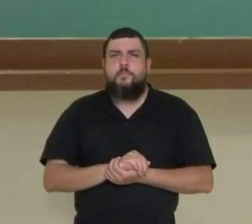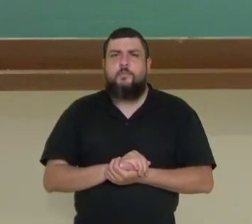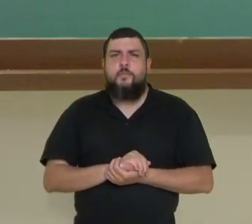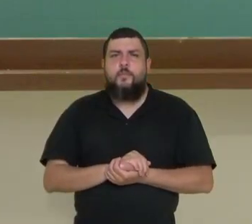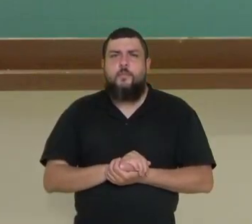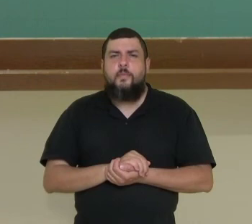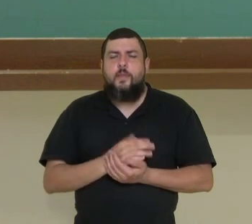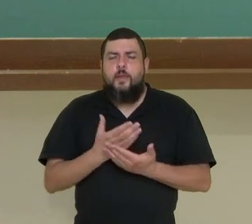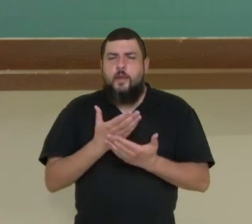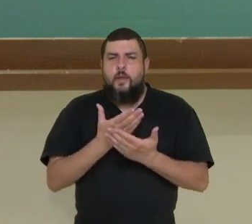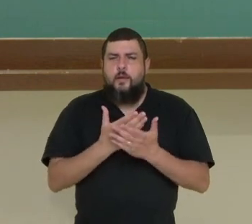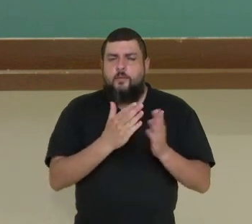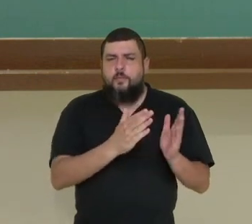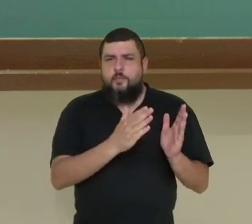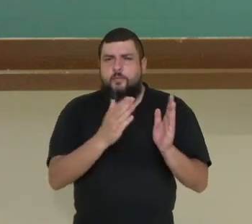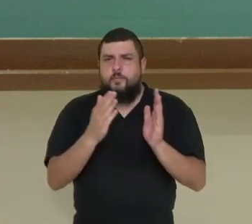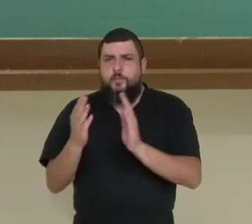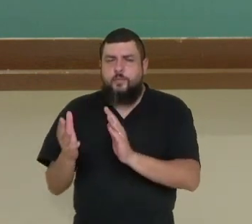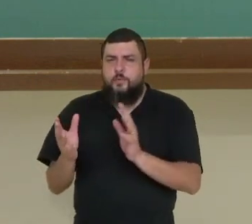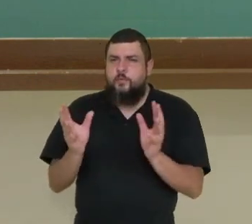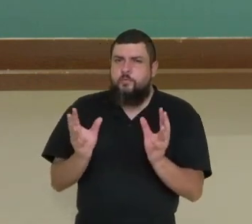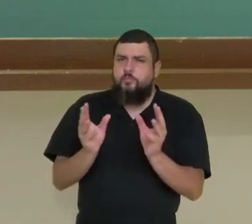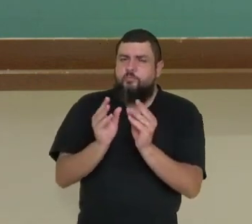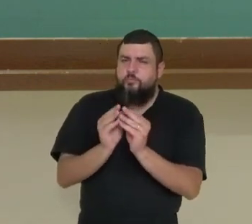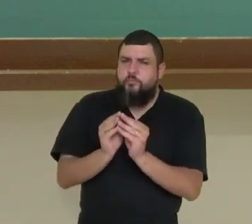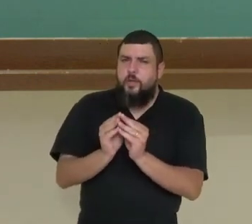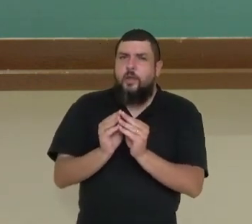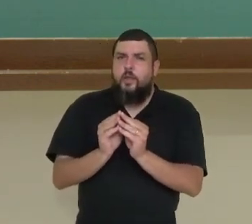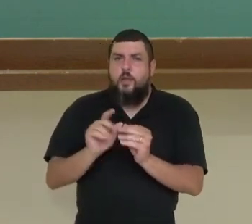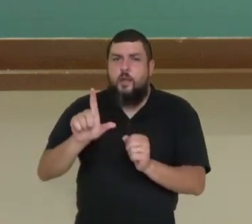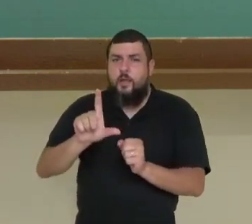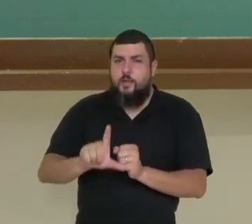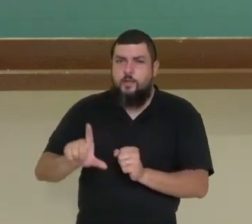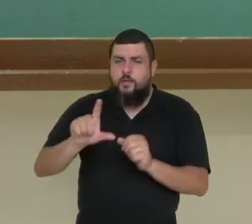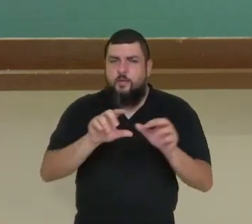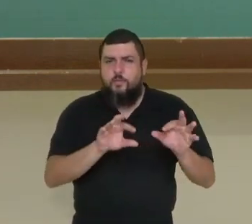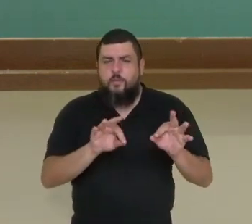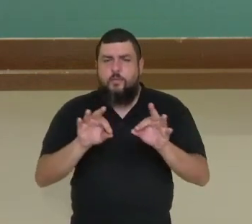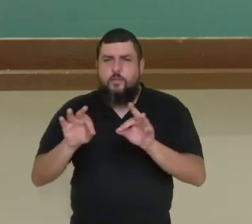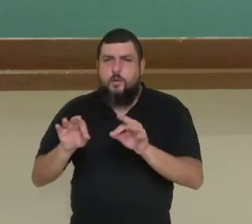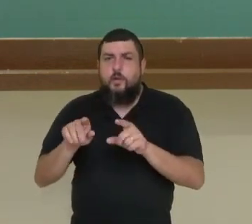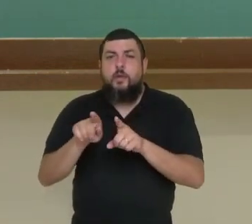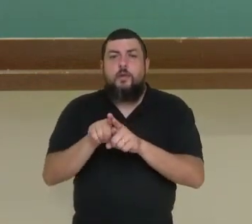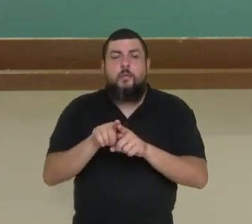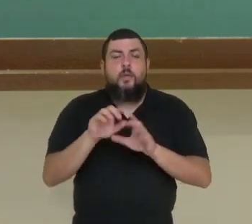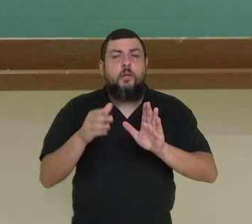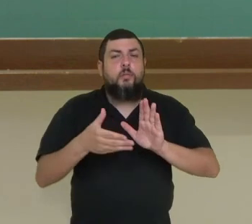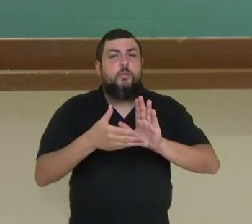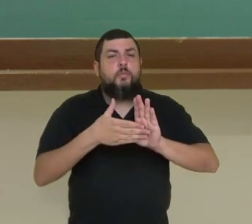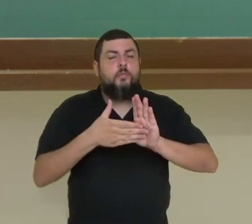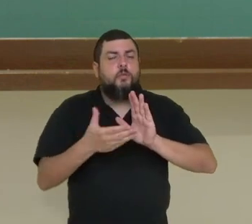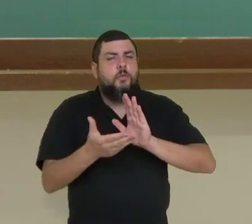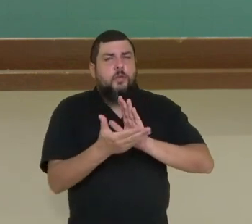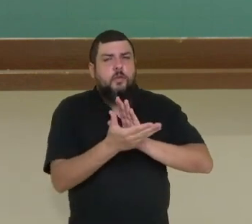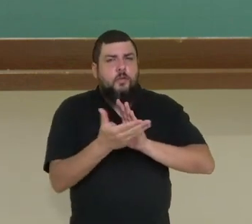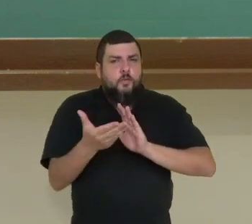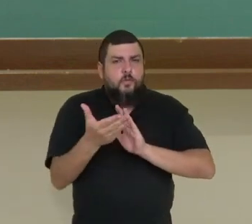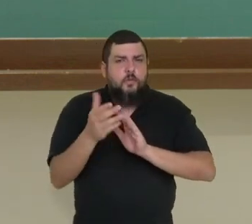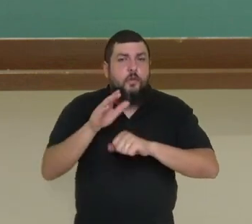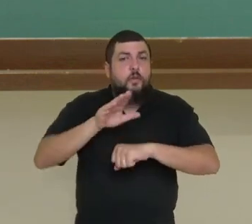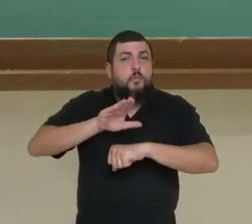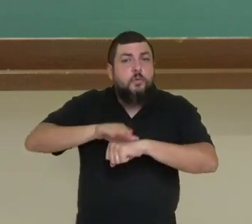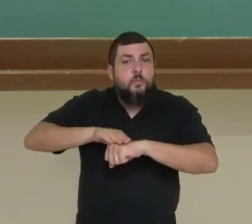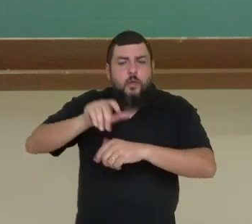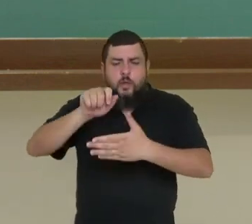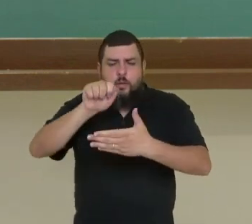aí pormenorizadamente algumas características da literatura de cordel e propusemos que vocês elaborassem um